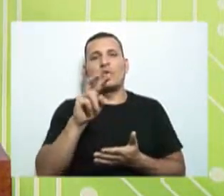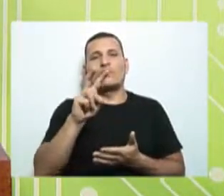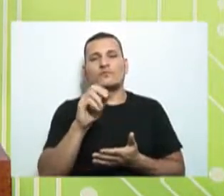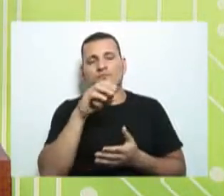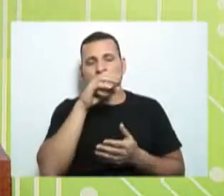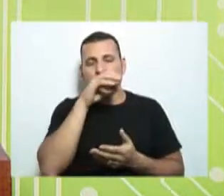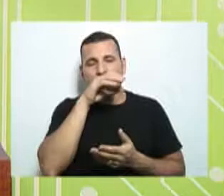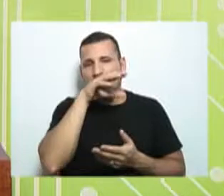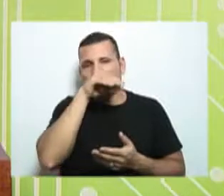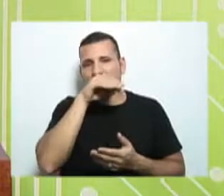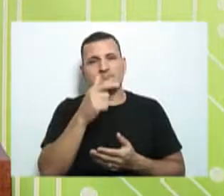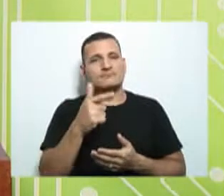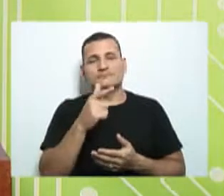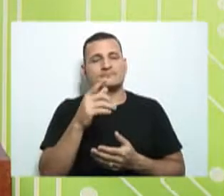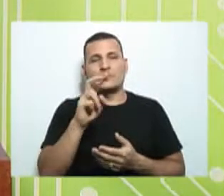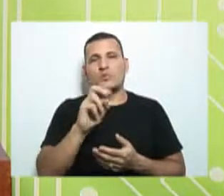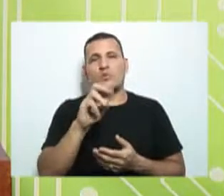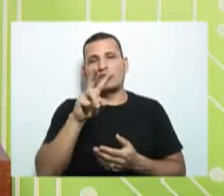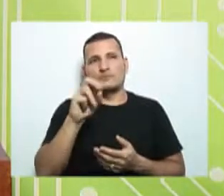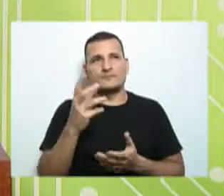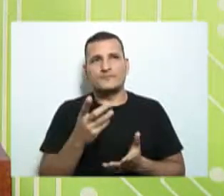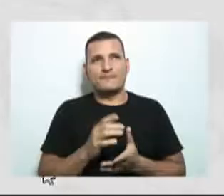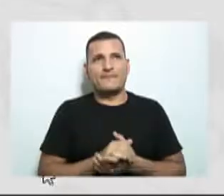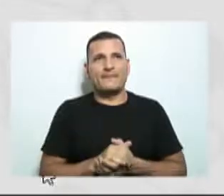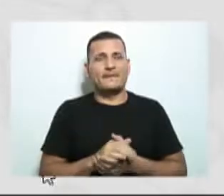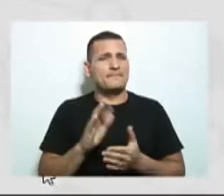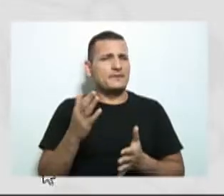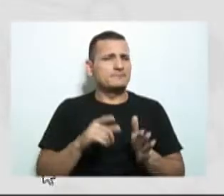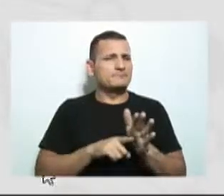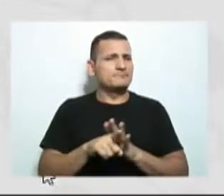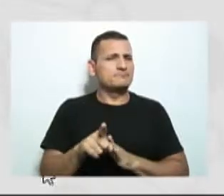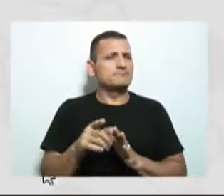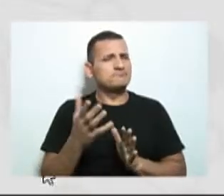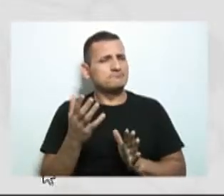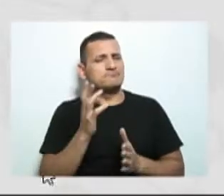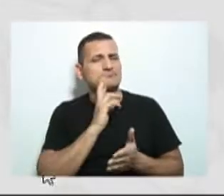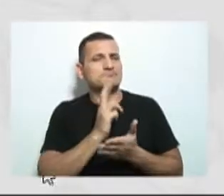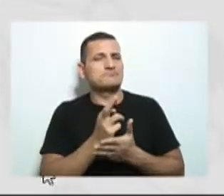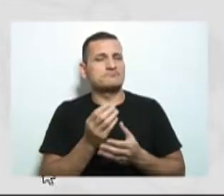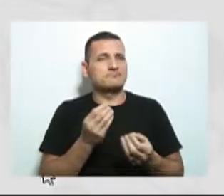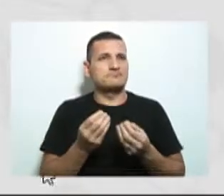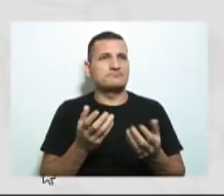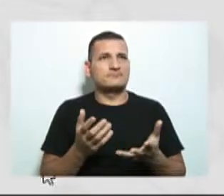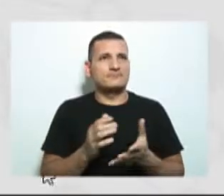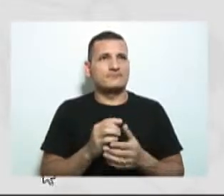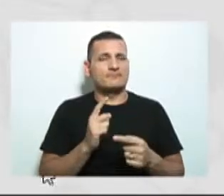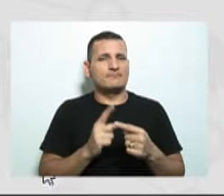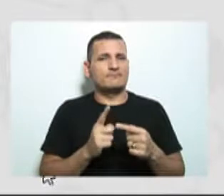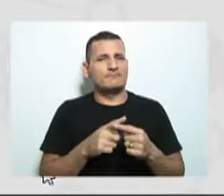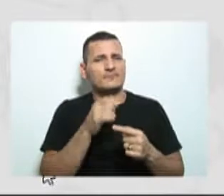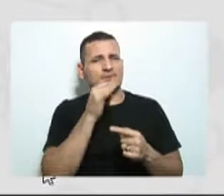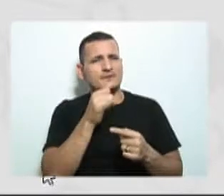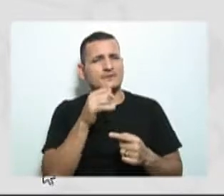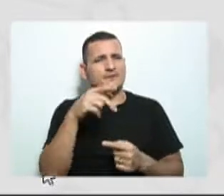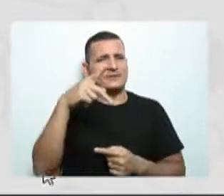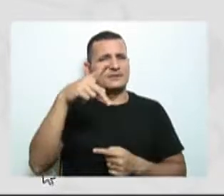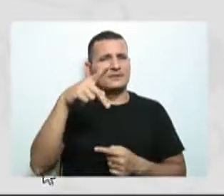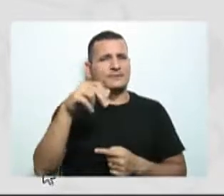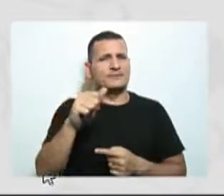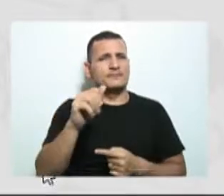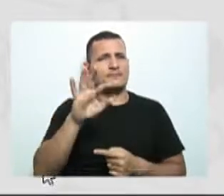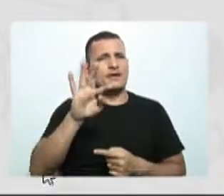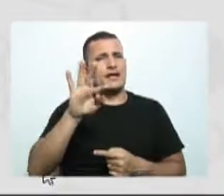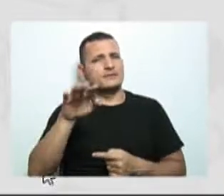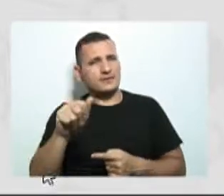ovo. Mas a pergunta é persistente. A pergunta realmente merece uma resposta. Porque se ao contrário fosse uma pata, né, pela